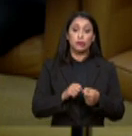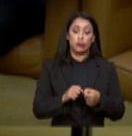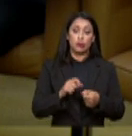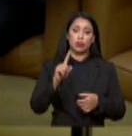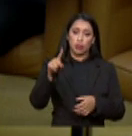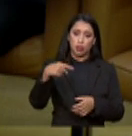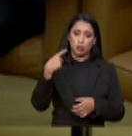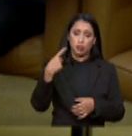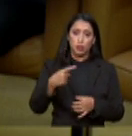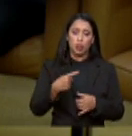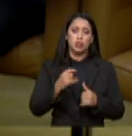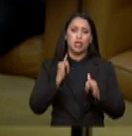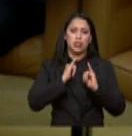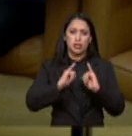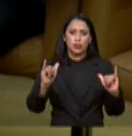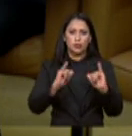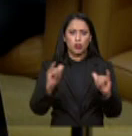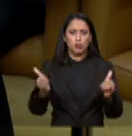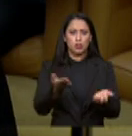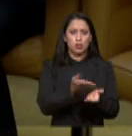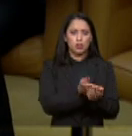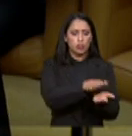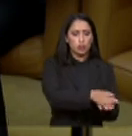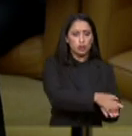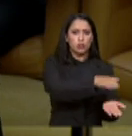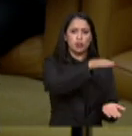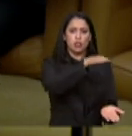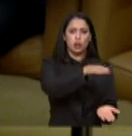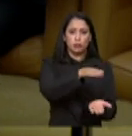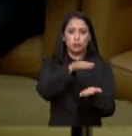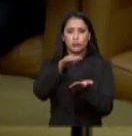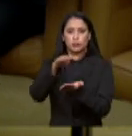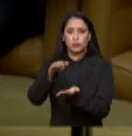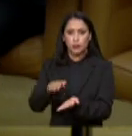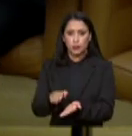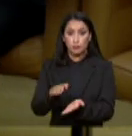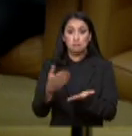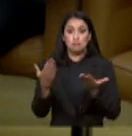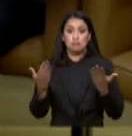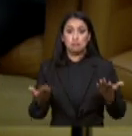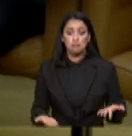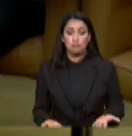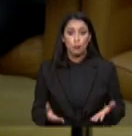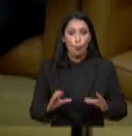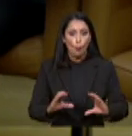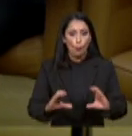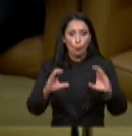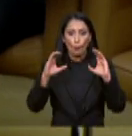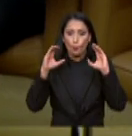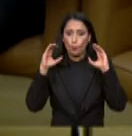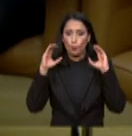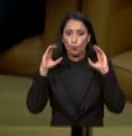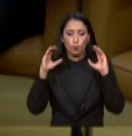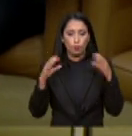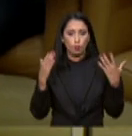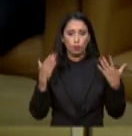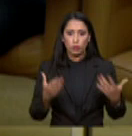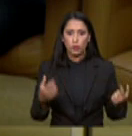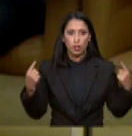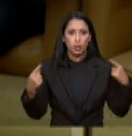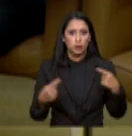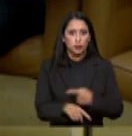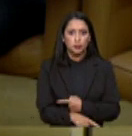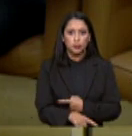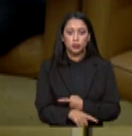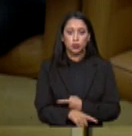pelas informações bom, trazidas aos autos. Peças transparentes. Este completo estado de omissão e violação na generalizada